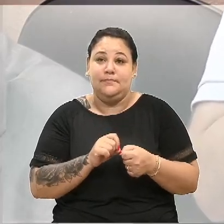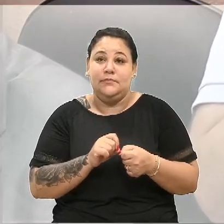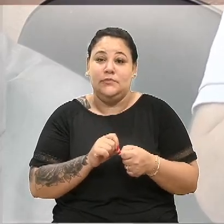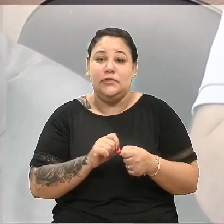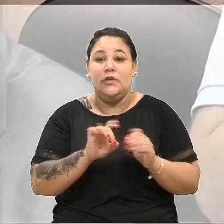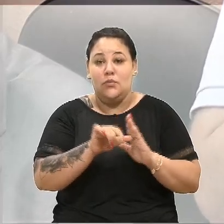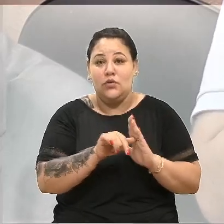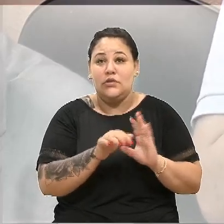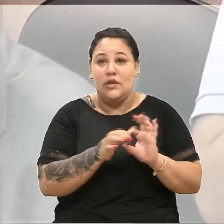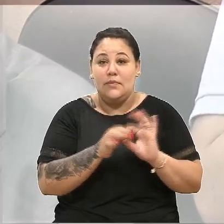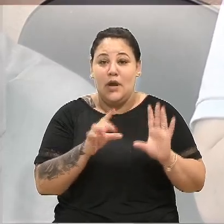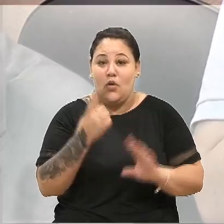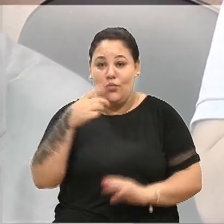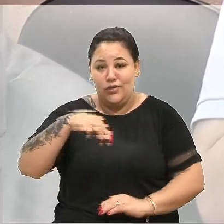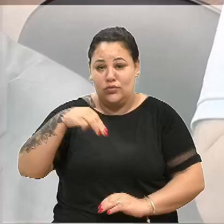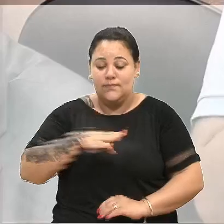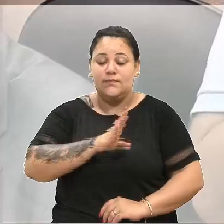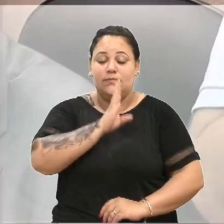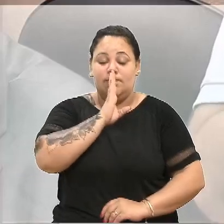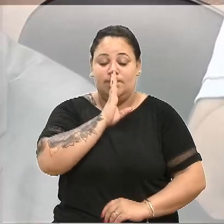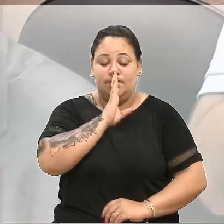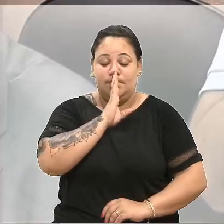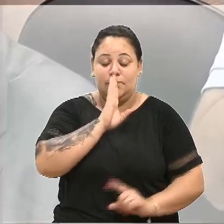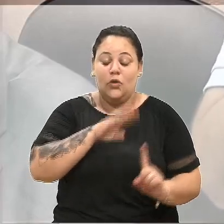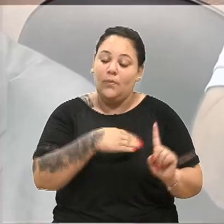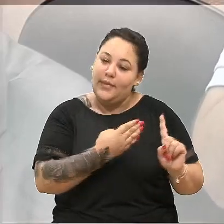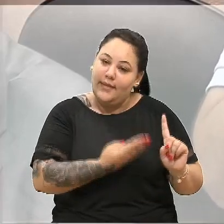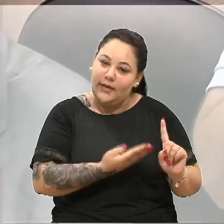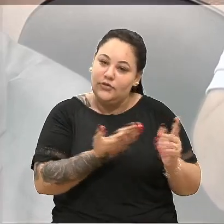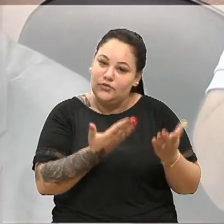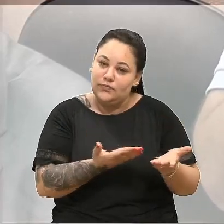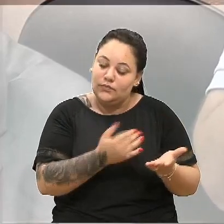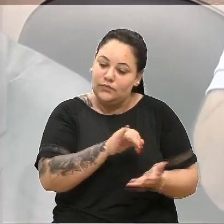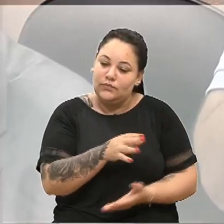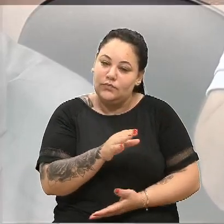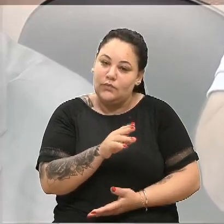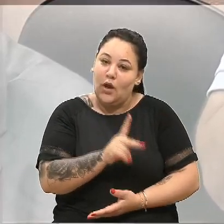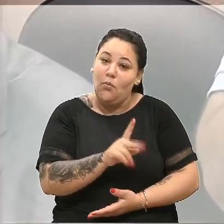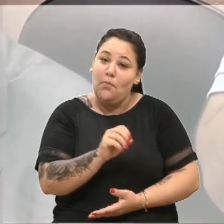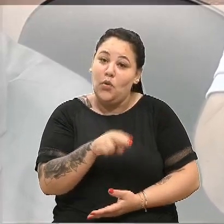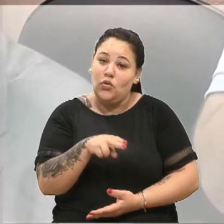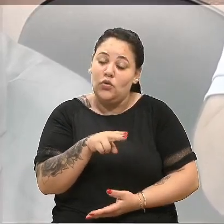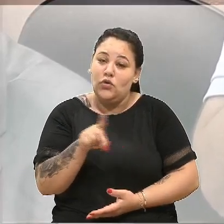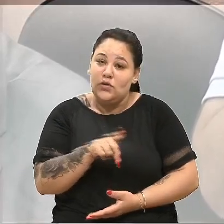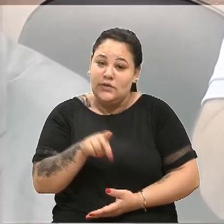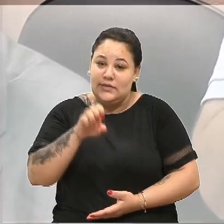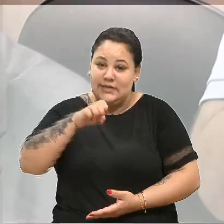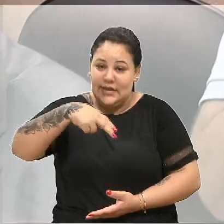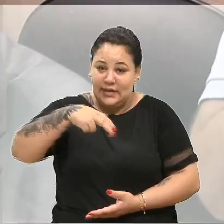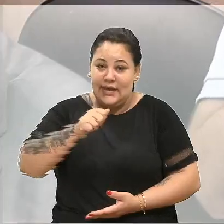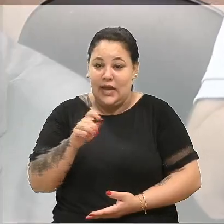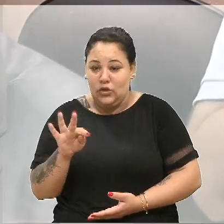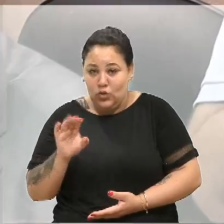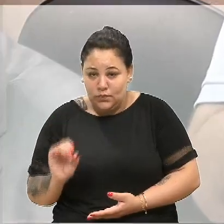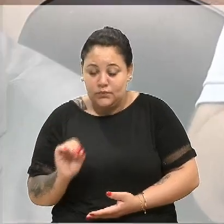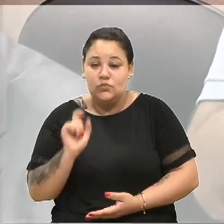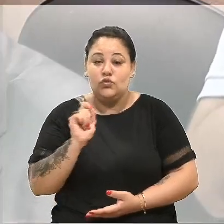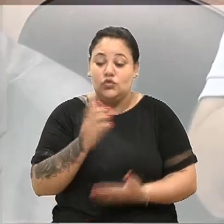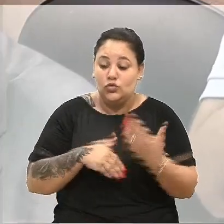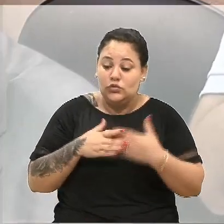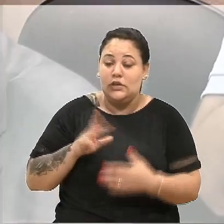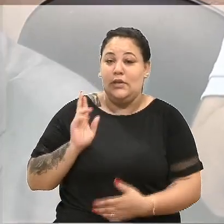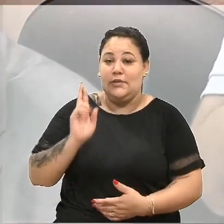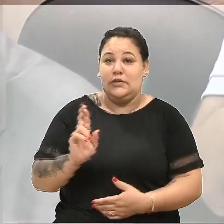desse espaço, que a gente possa fazer um minuto de silêncio em homenagem a José Clemente Pozenato por tudo aquilo que representa, sem dúvida nenhuma,